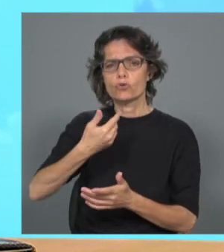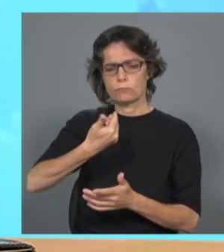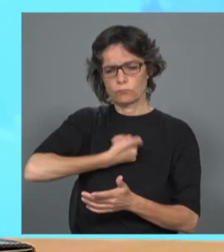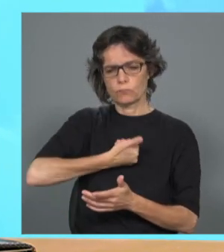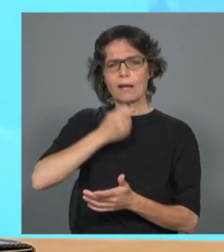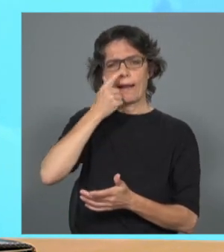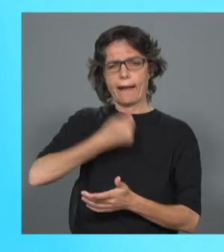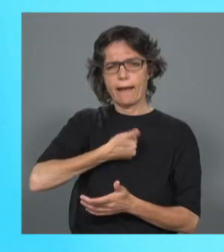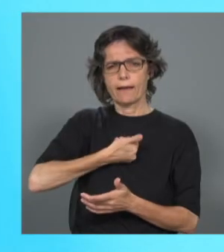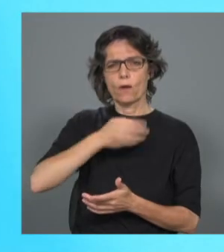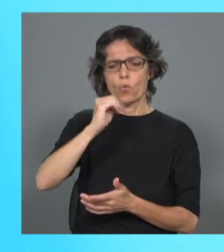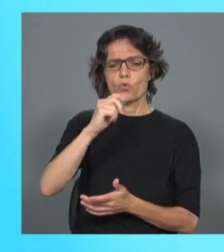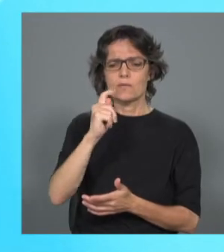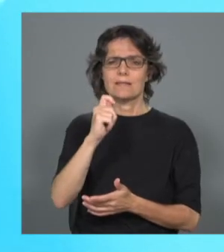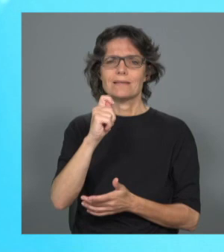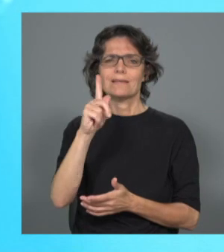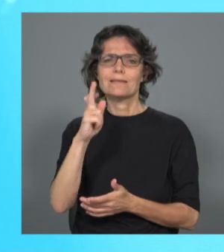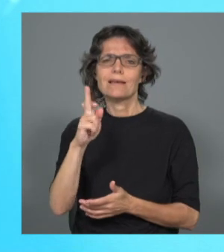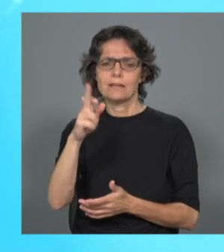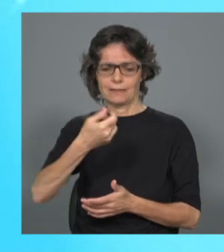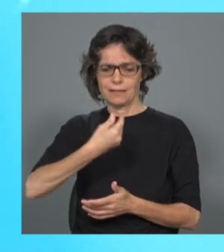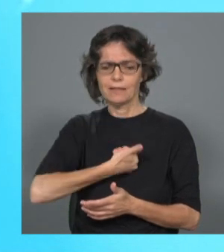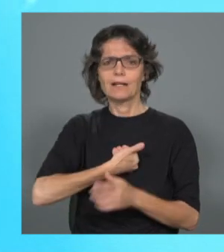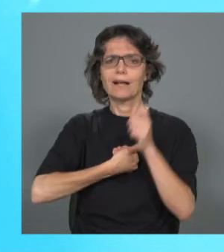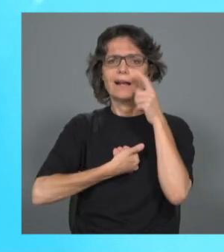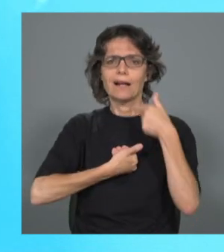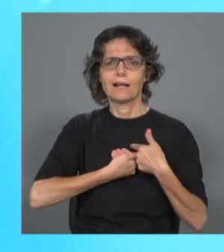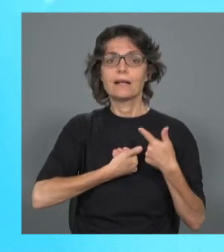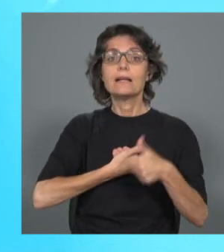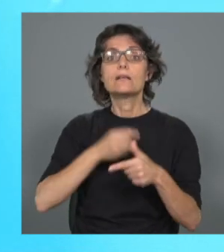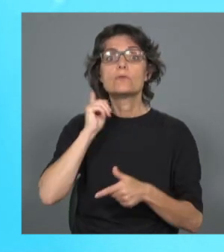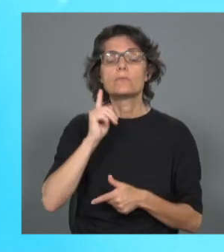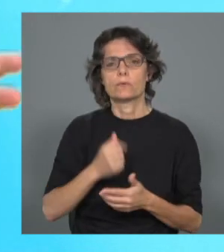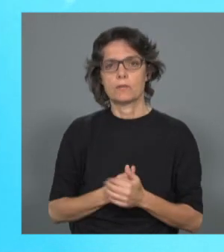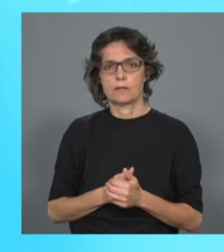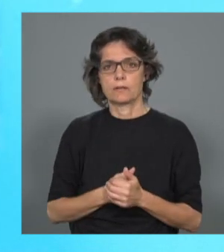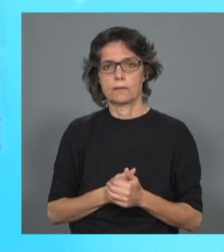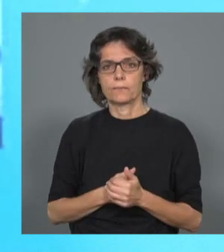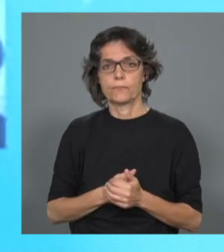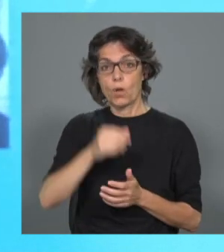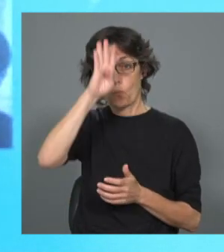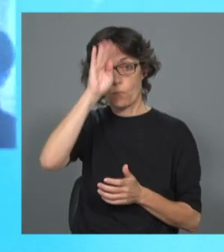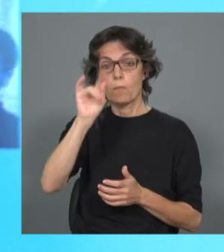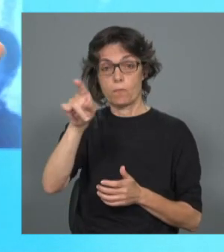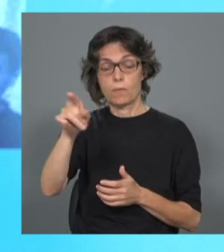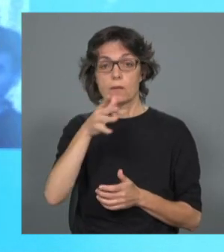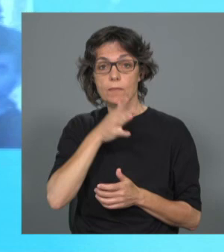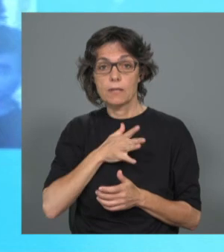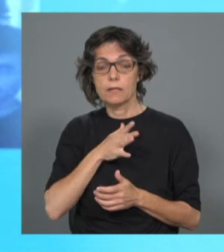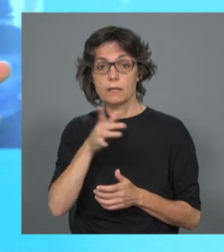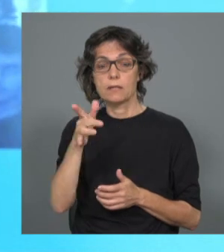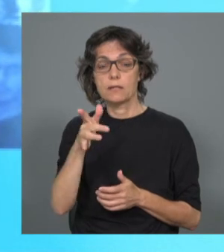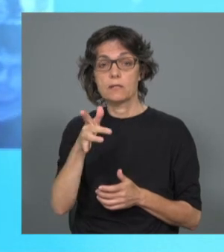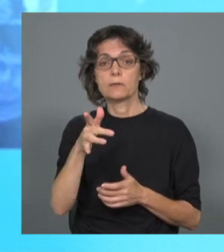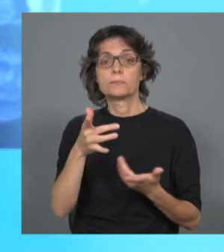Daí também que o próprio Papa Francisco, e nessa inspiração franciscana, coloca este tema do cuidado da casa comum entre